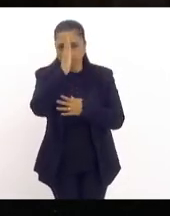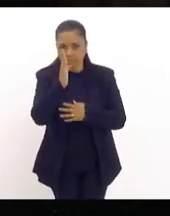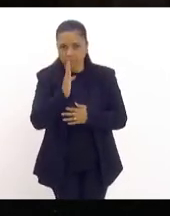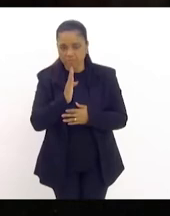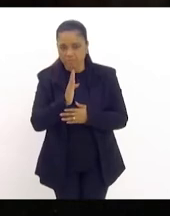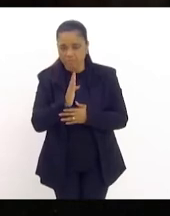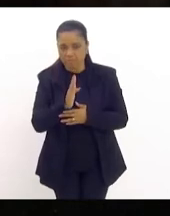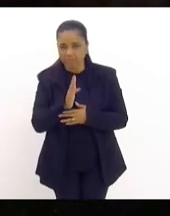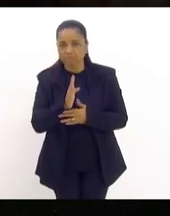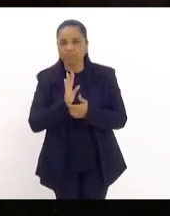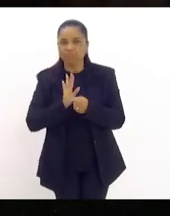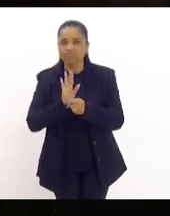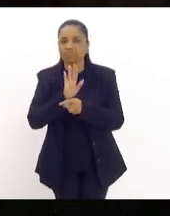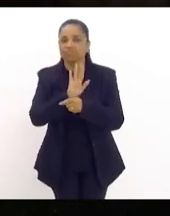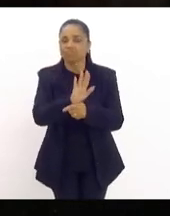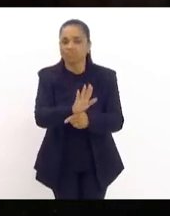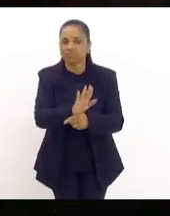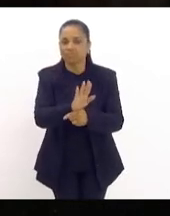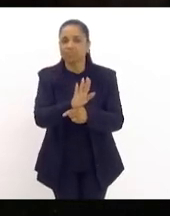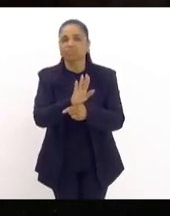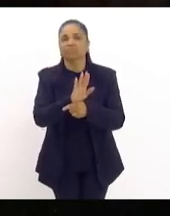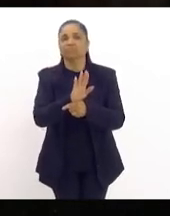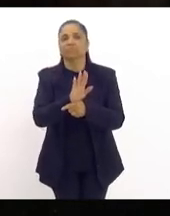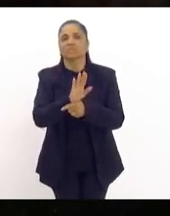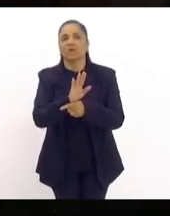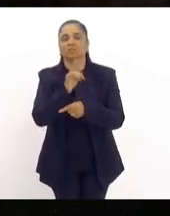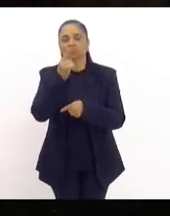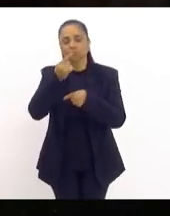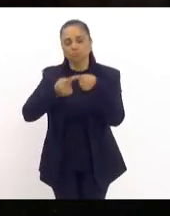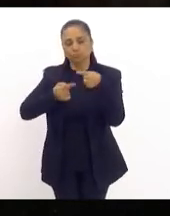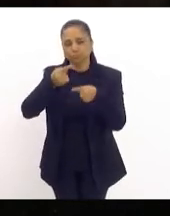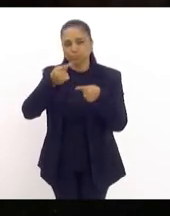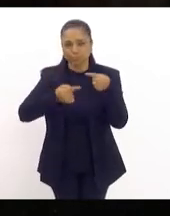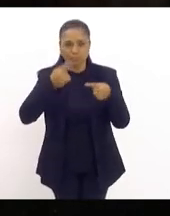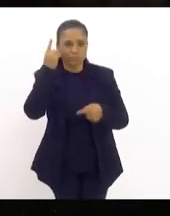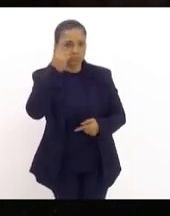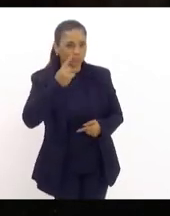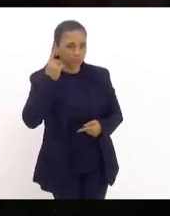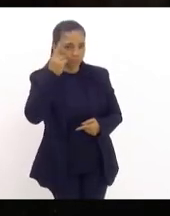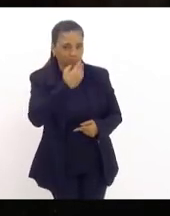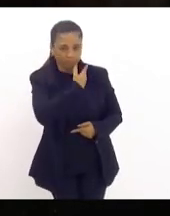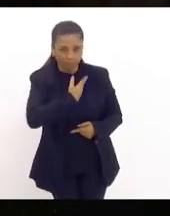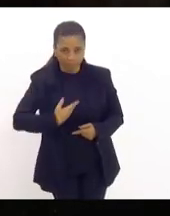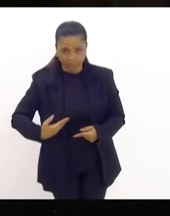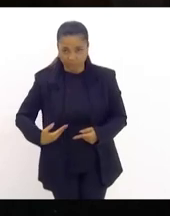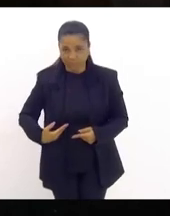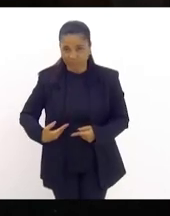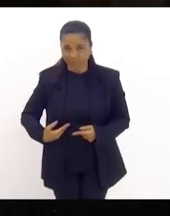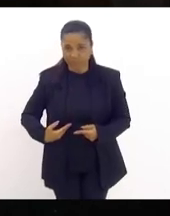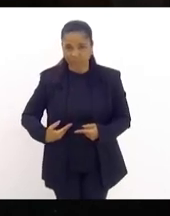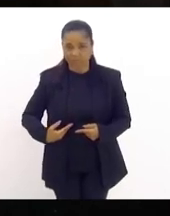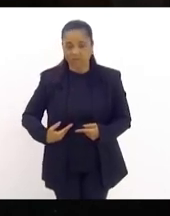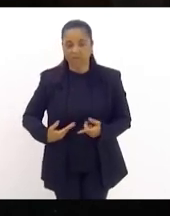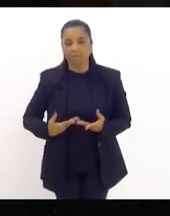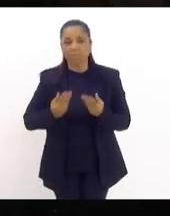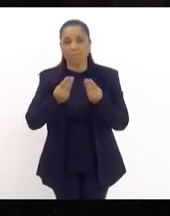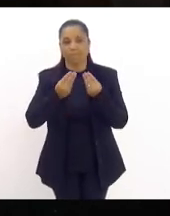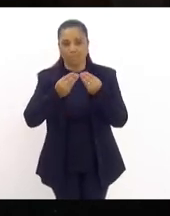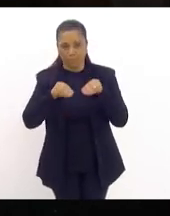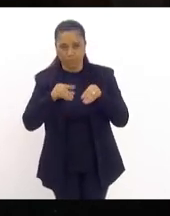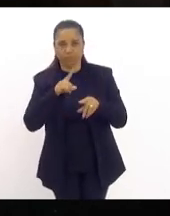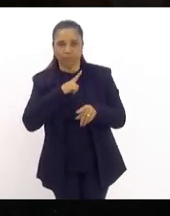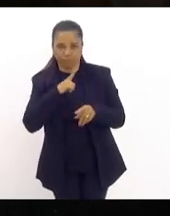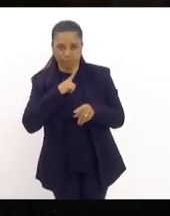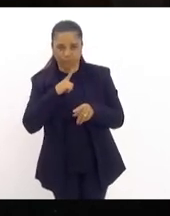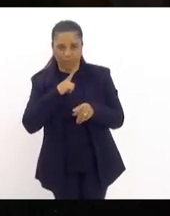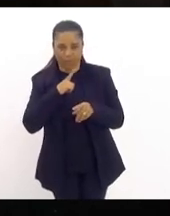contribuição também para a reconstrução das políticas públicas que foram destruídas ao longo